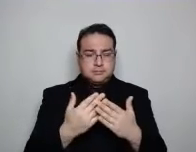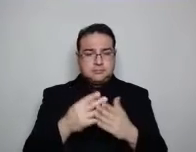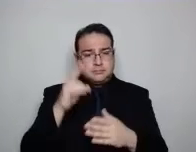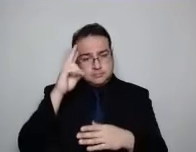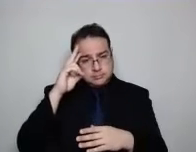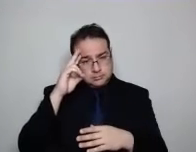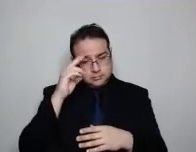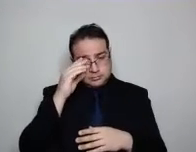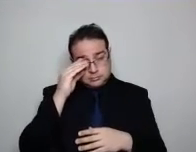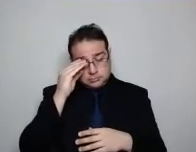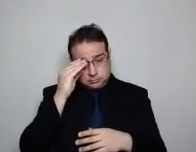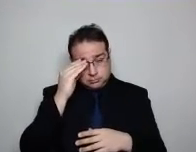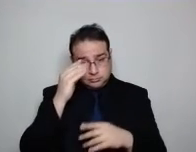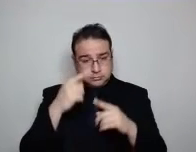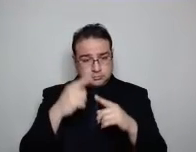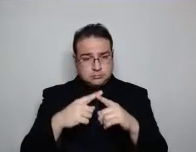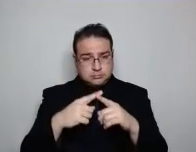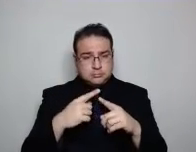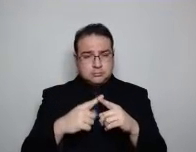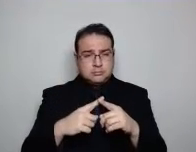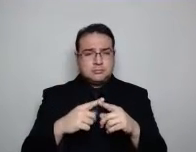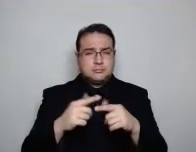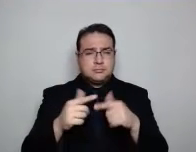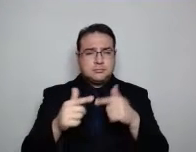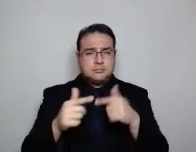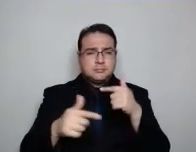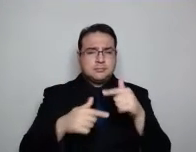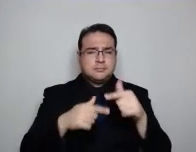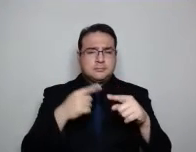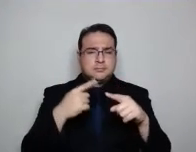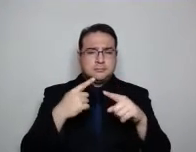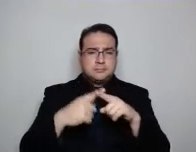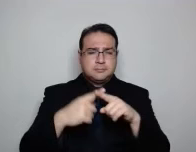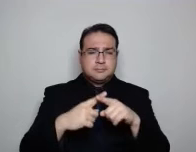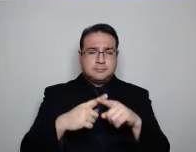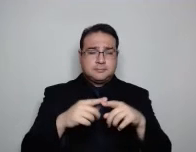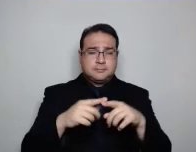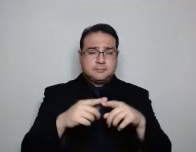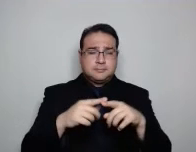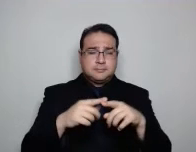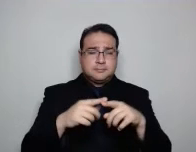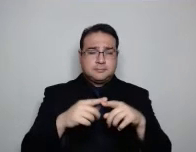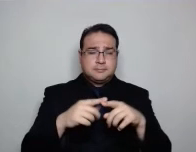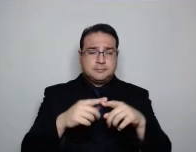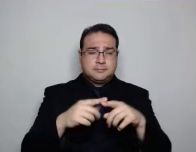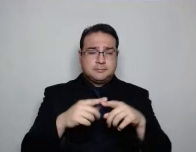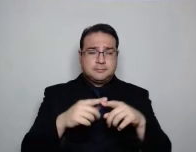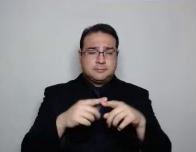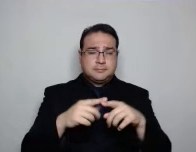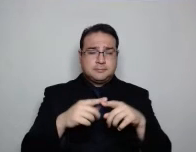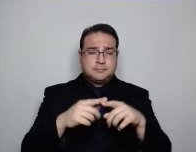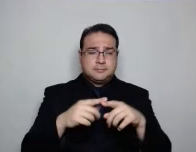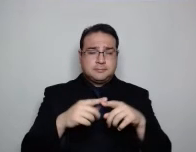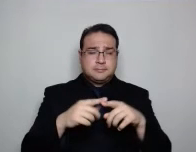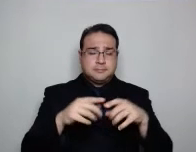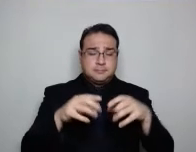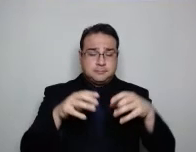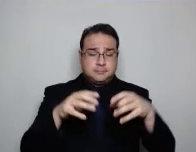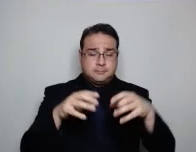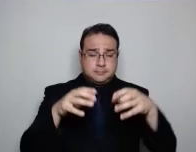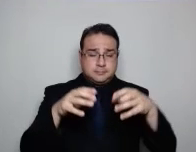Isso sendo exercido por parte do agravante. Em relação aos alimentos, esse